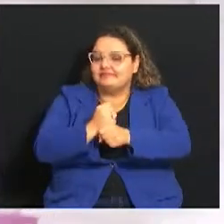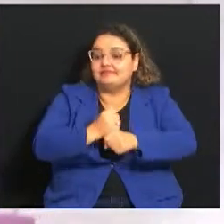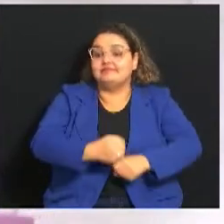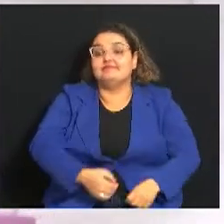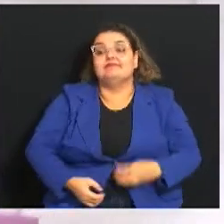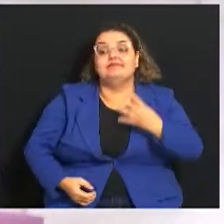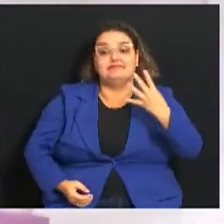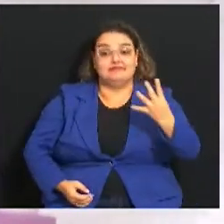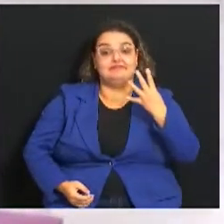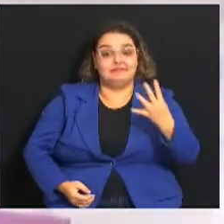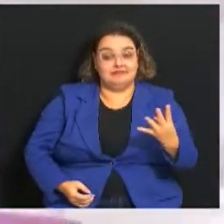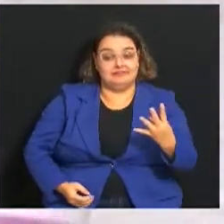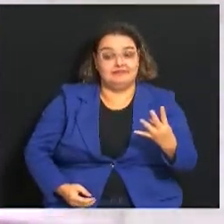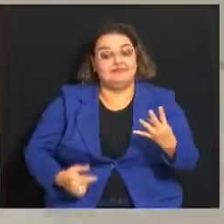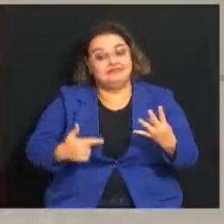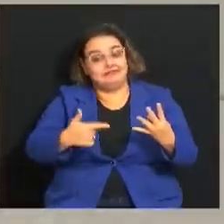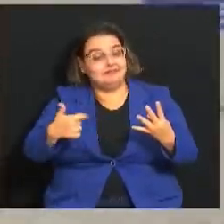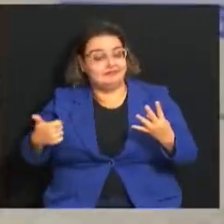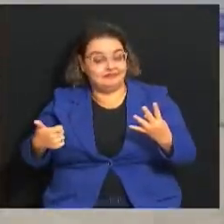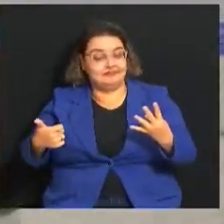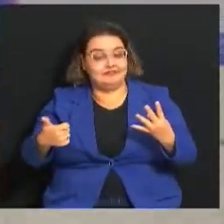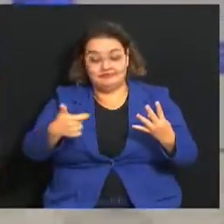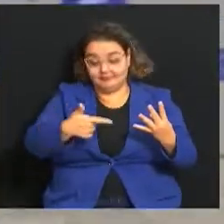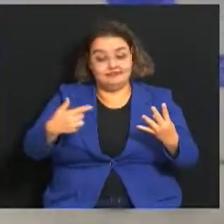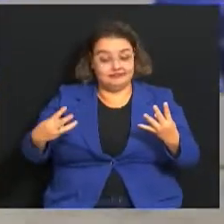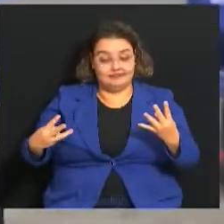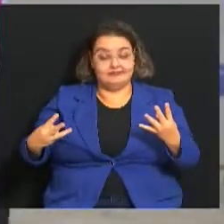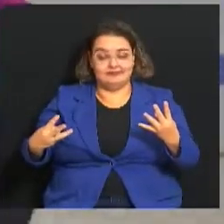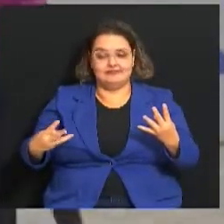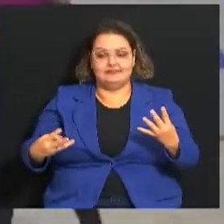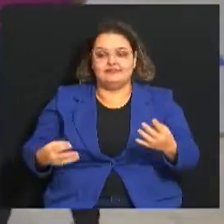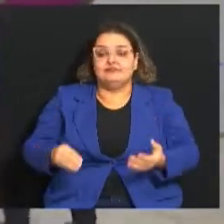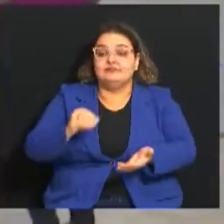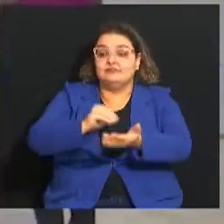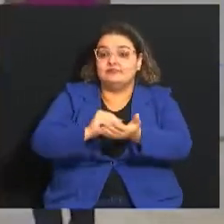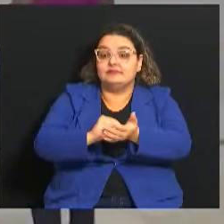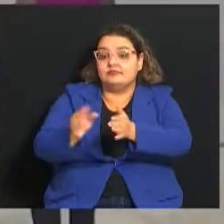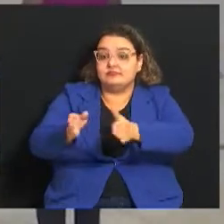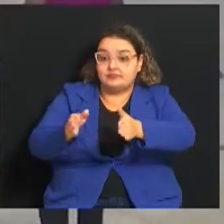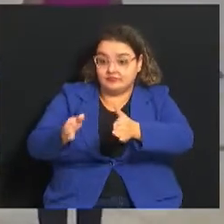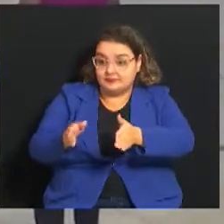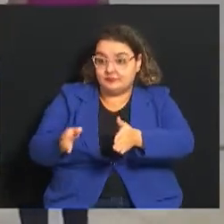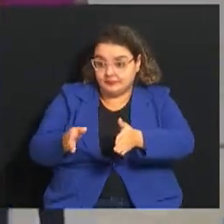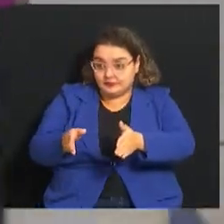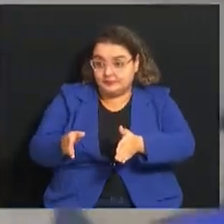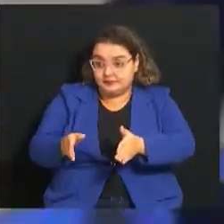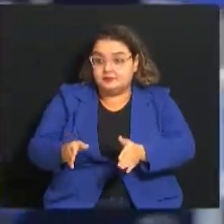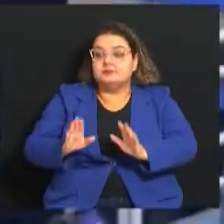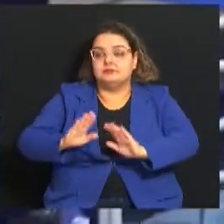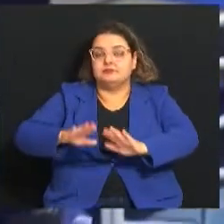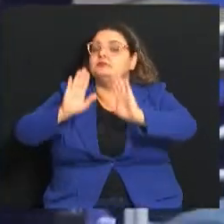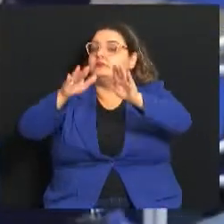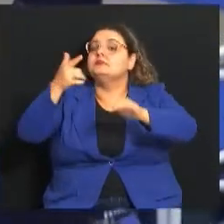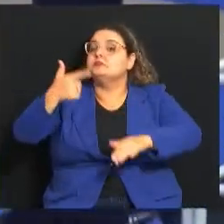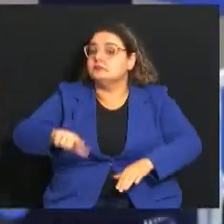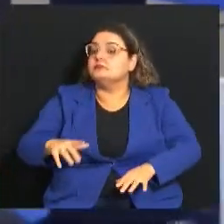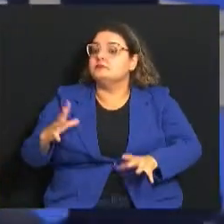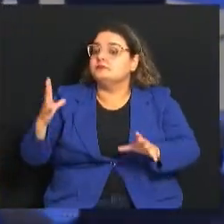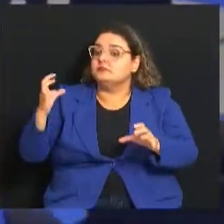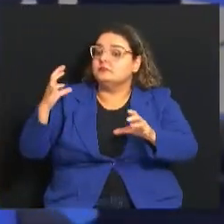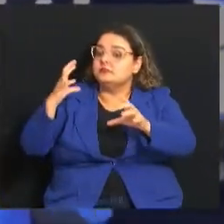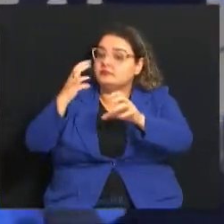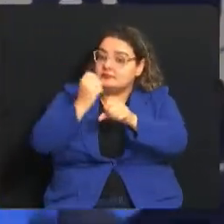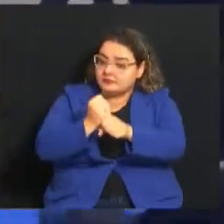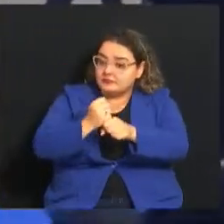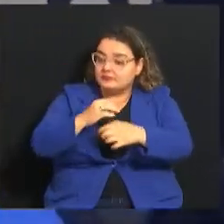44-23 para a equipe de Campinas. Nos dois últimos quartos, o Veracruz Basquete continuou pontuando. E liderado